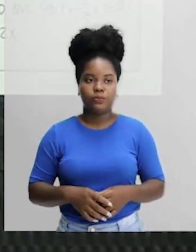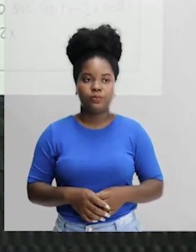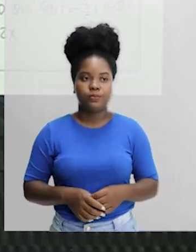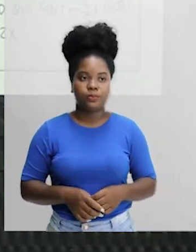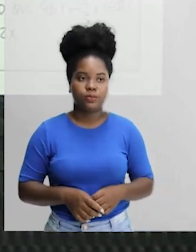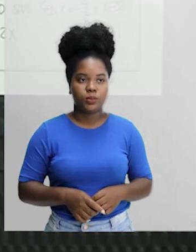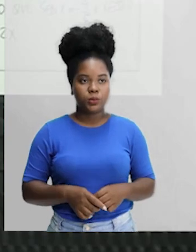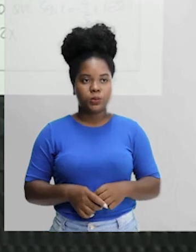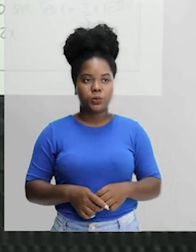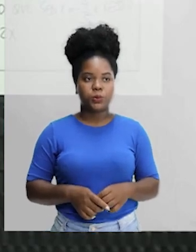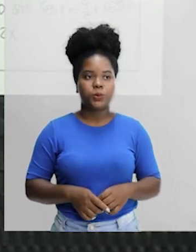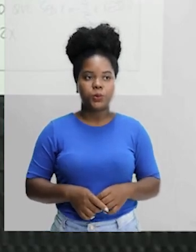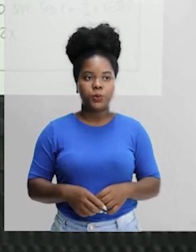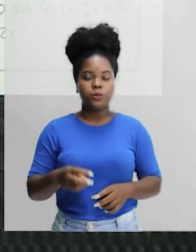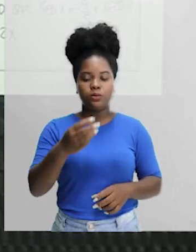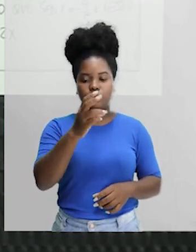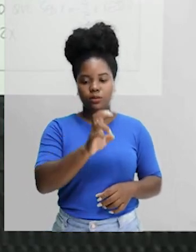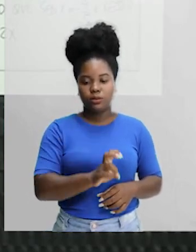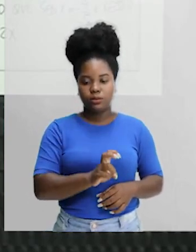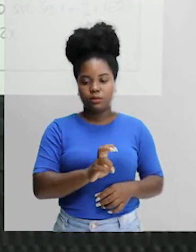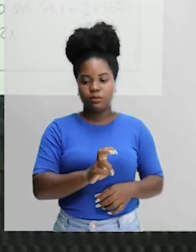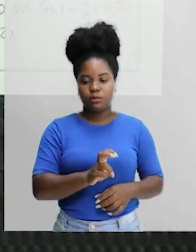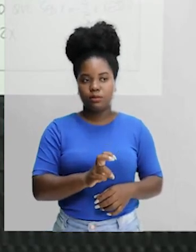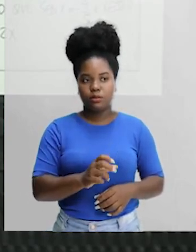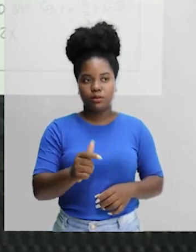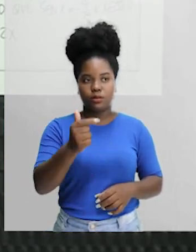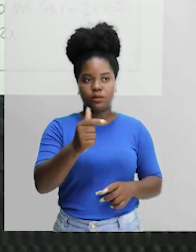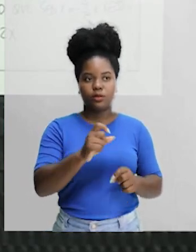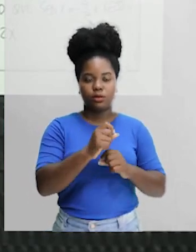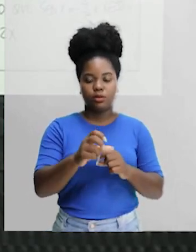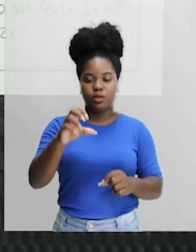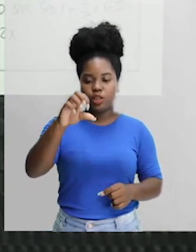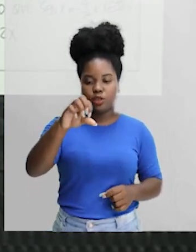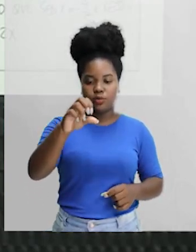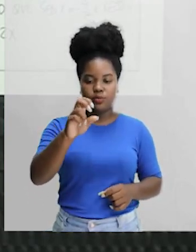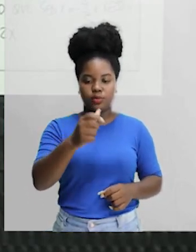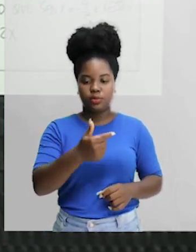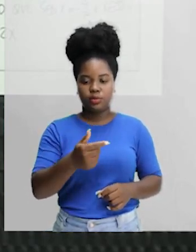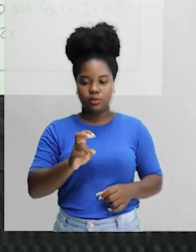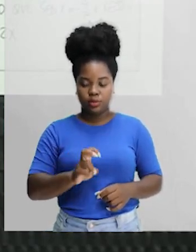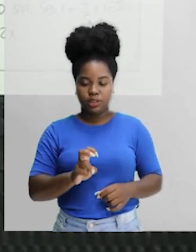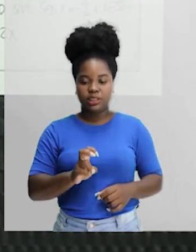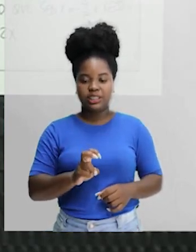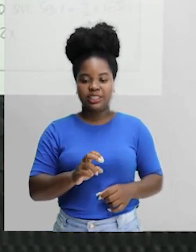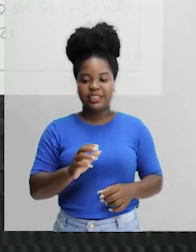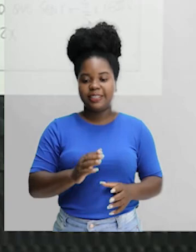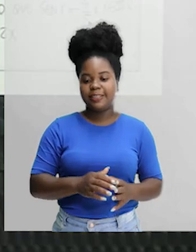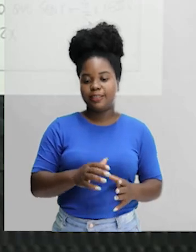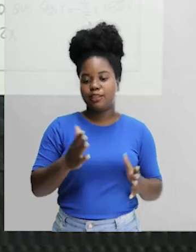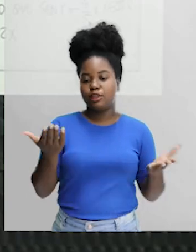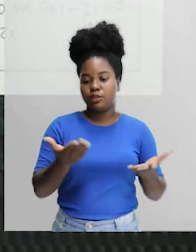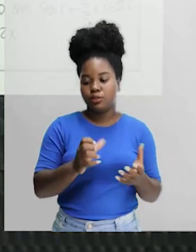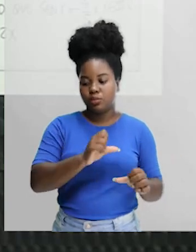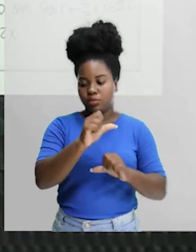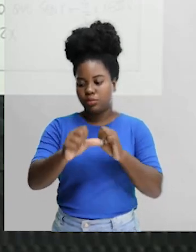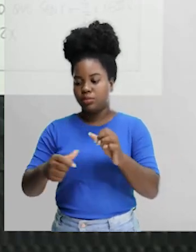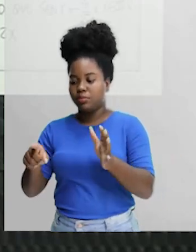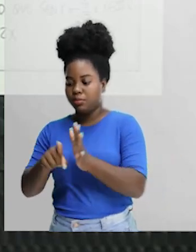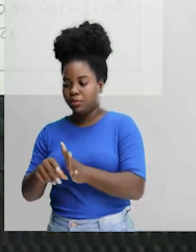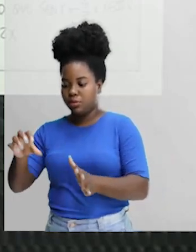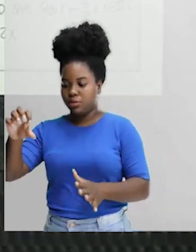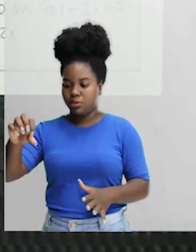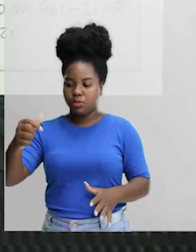Certo? Pessoal, 3/5 ao quadrado dá 9/25, né? Que passa para lá, menos